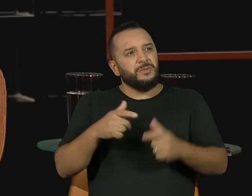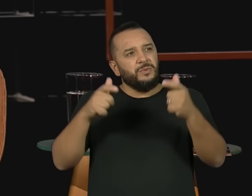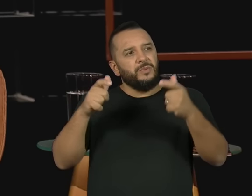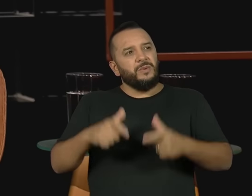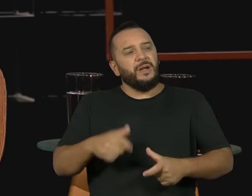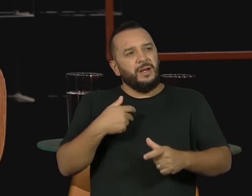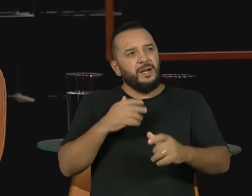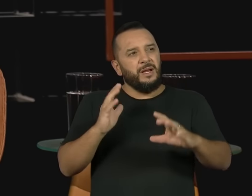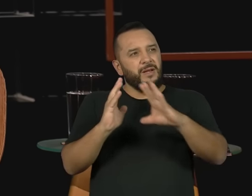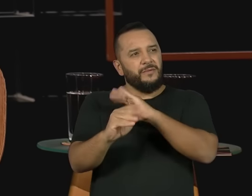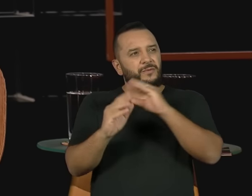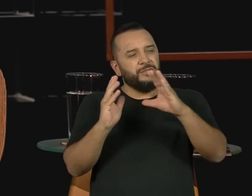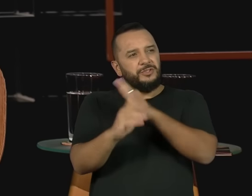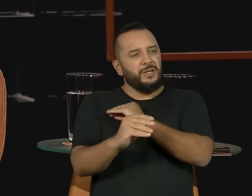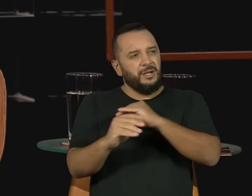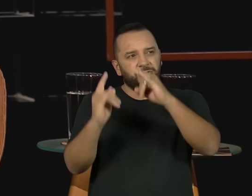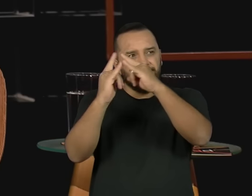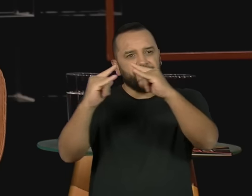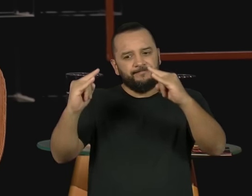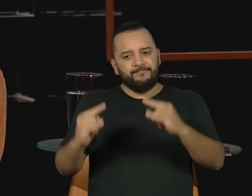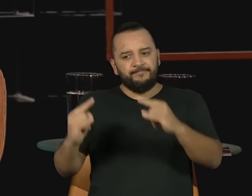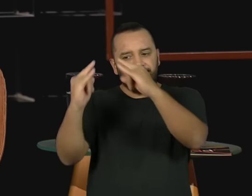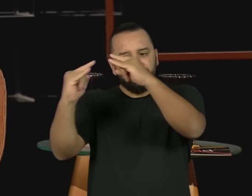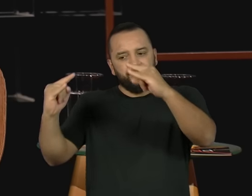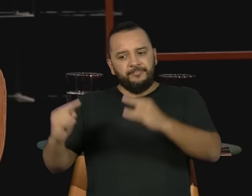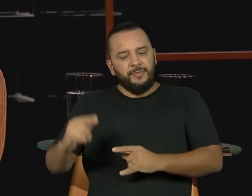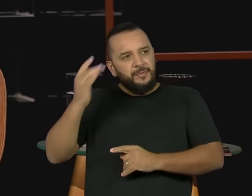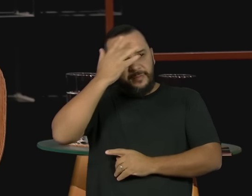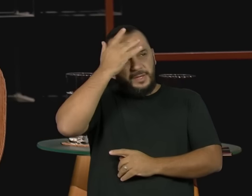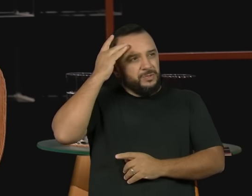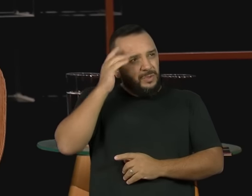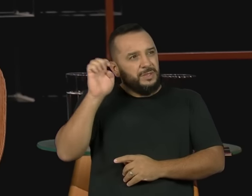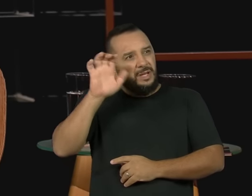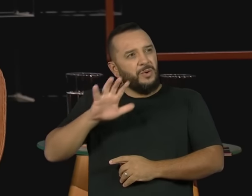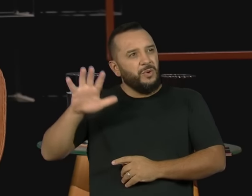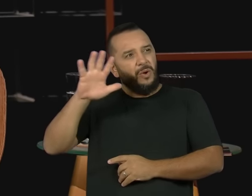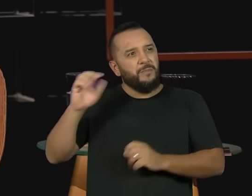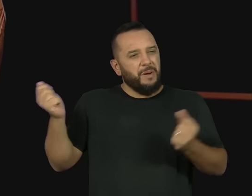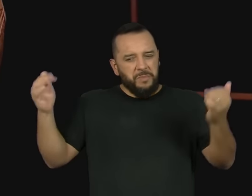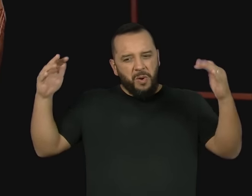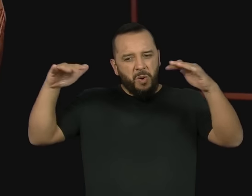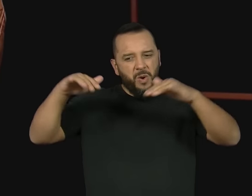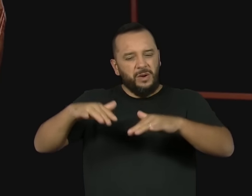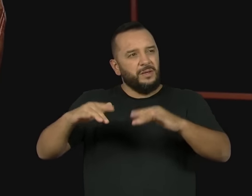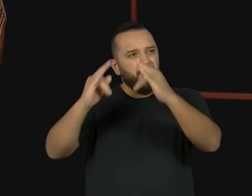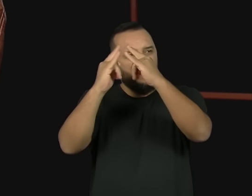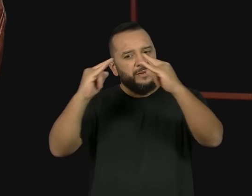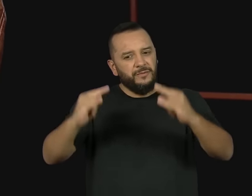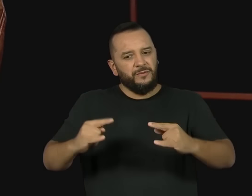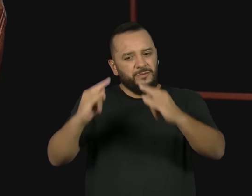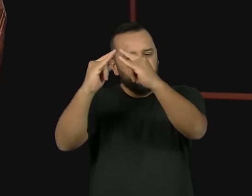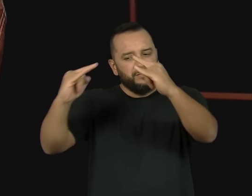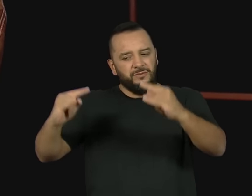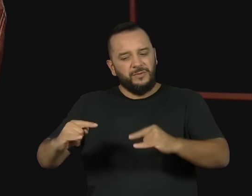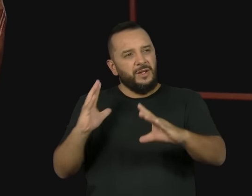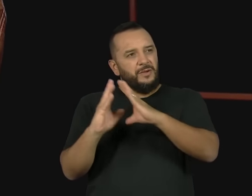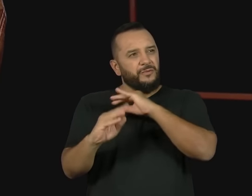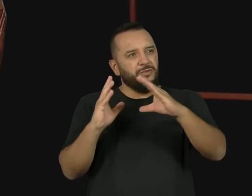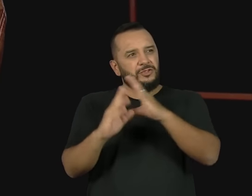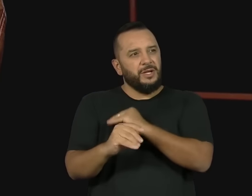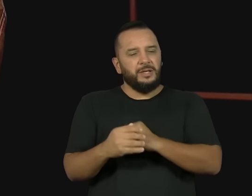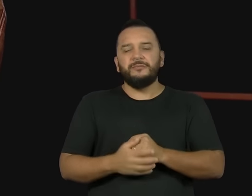né? Você estava me contando que com gente de todas as partes da Europa, né? Sim. Campo de refugiado era uma